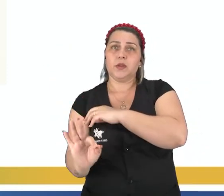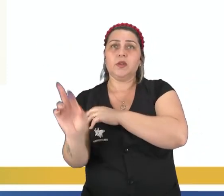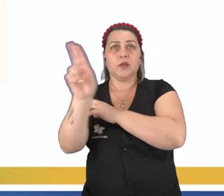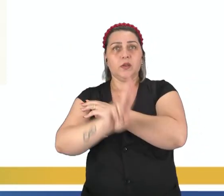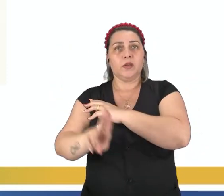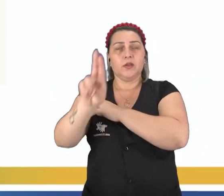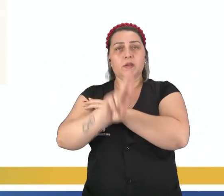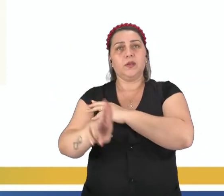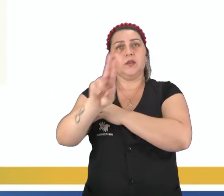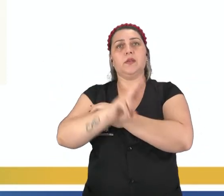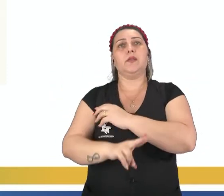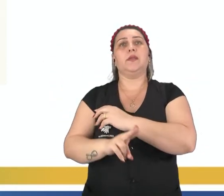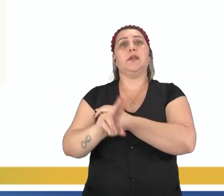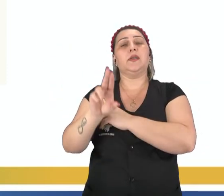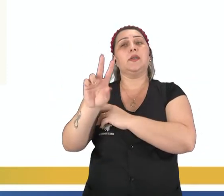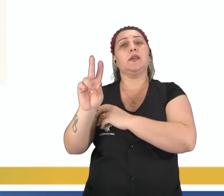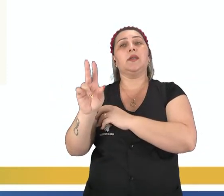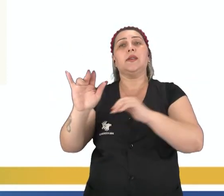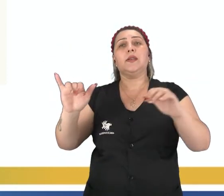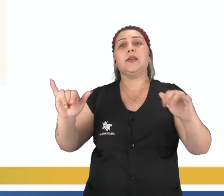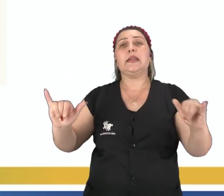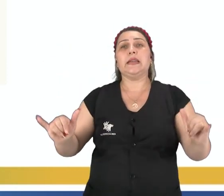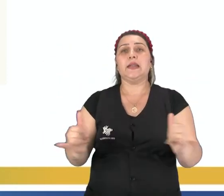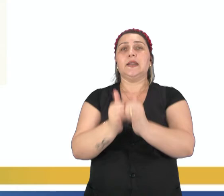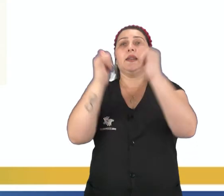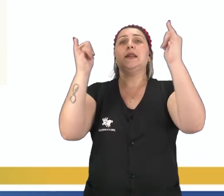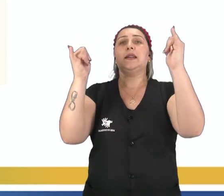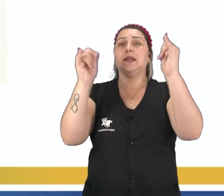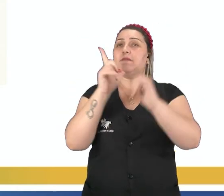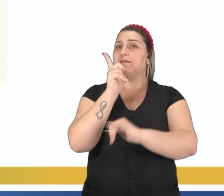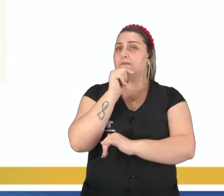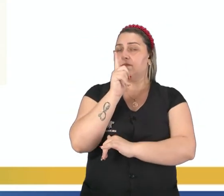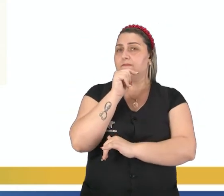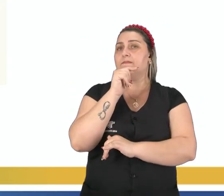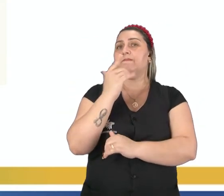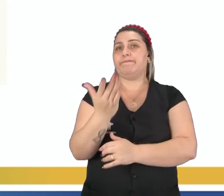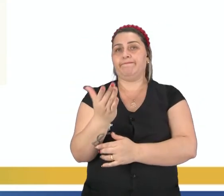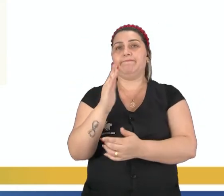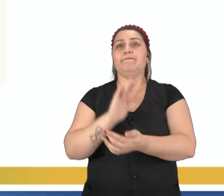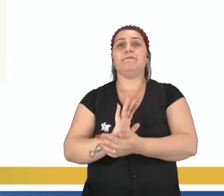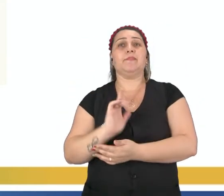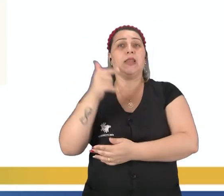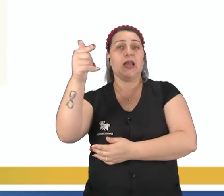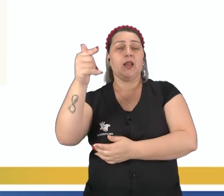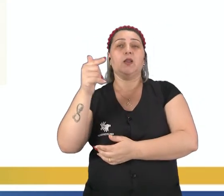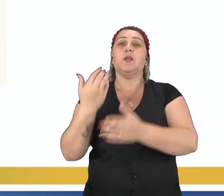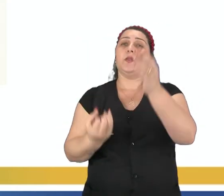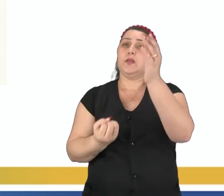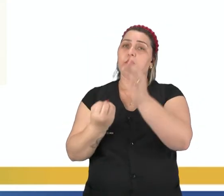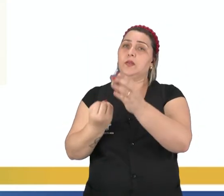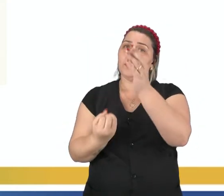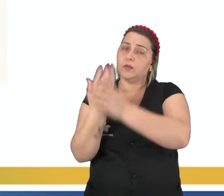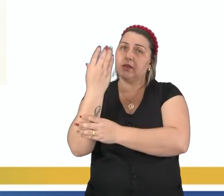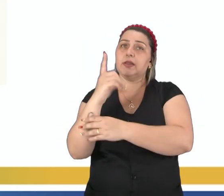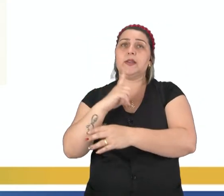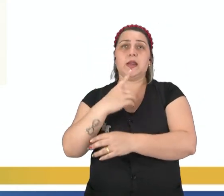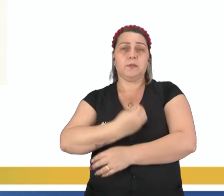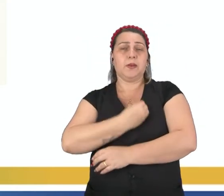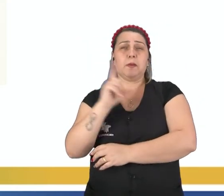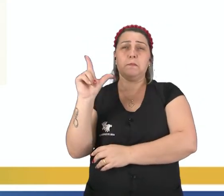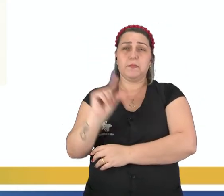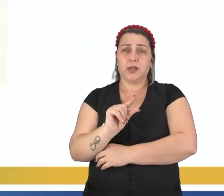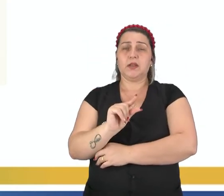nós usamos vem das hidrelétricas, tá? O ideal é que fosse menos, né? Vejam que as outras fontes, os outros processos, têm uma